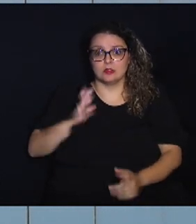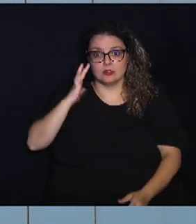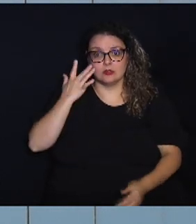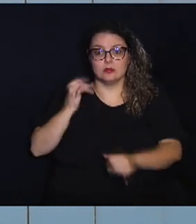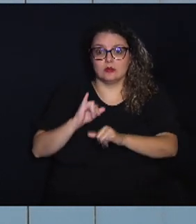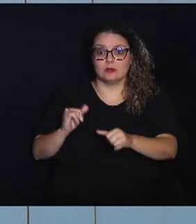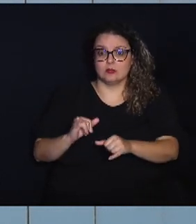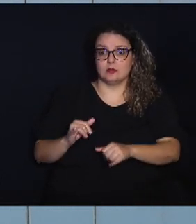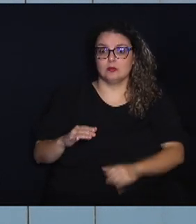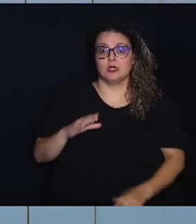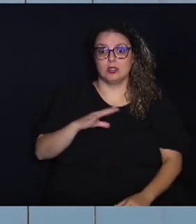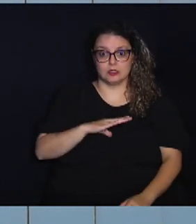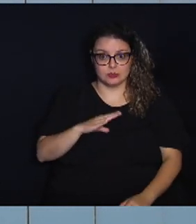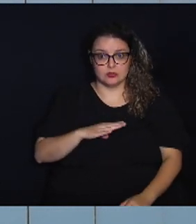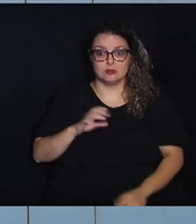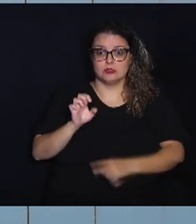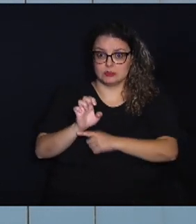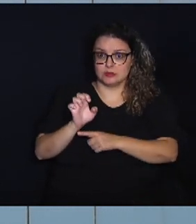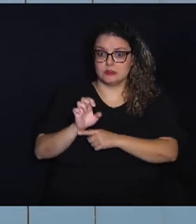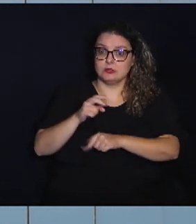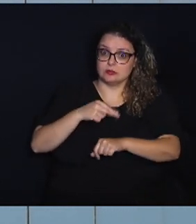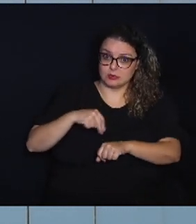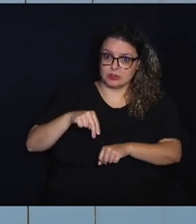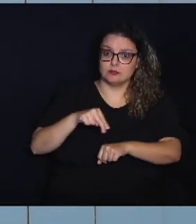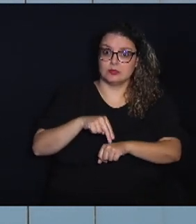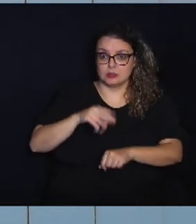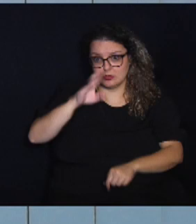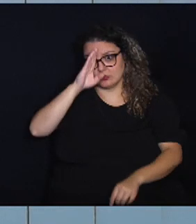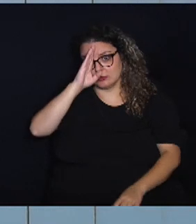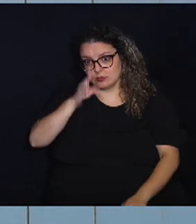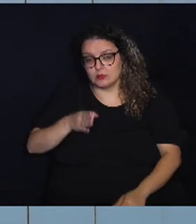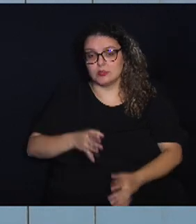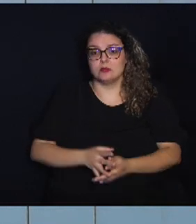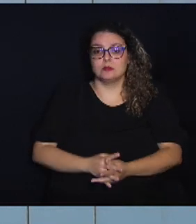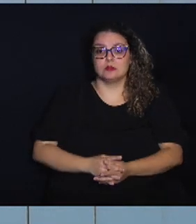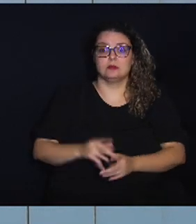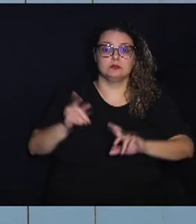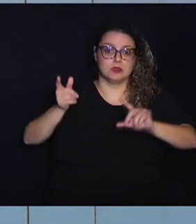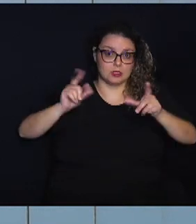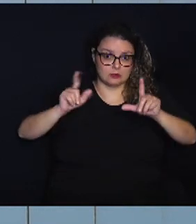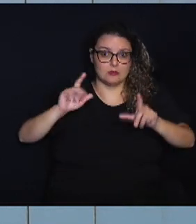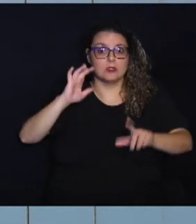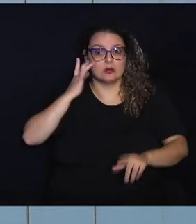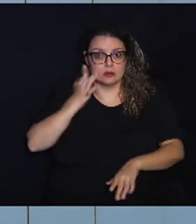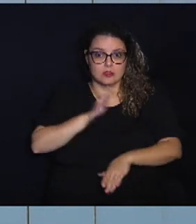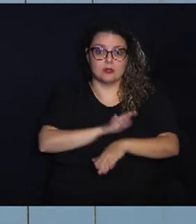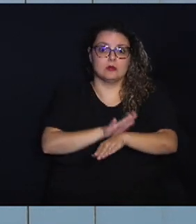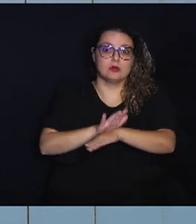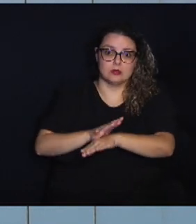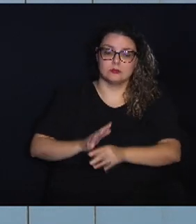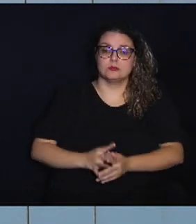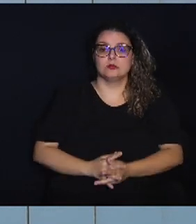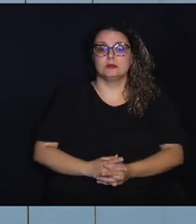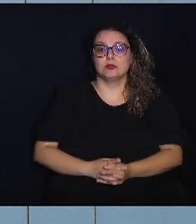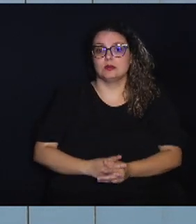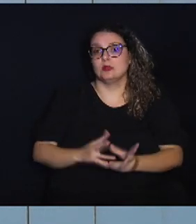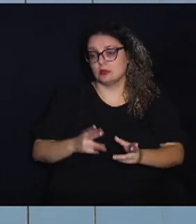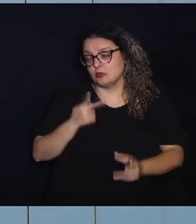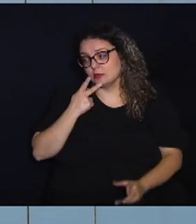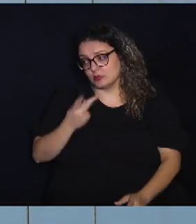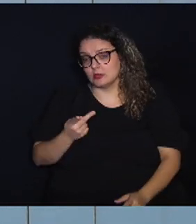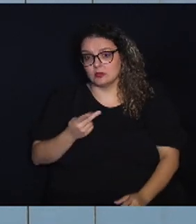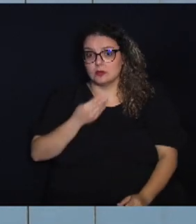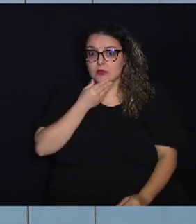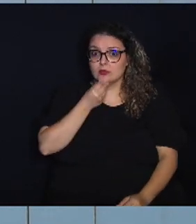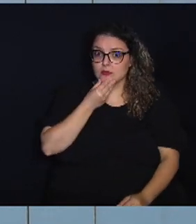nível municipal, estadual e nacional, principalmente na televisão, eu acho que ajudaria muito. Mas como você falou, os homens, né,